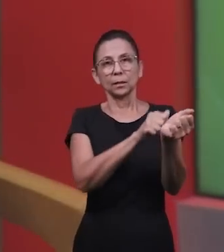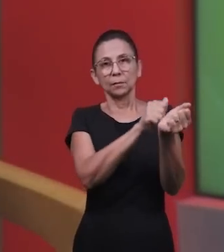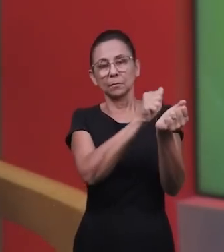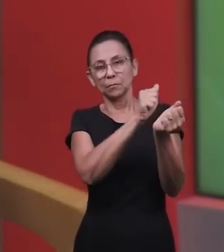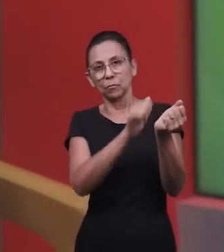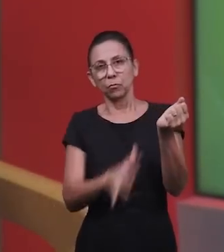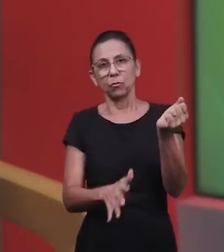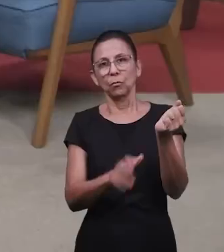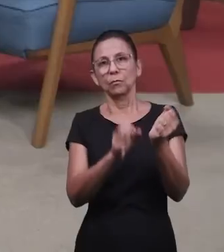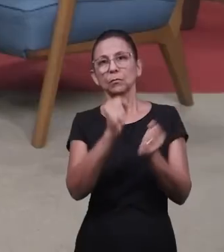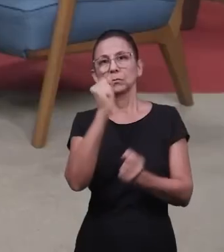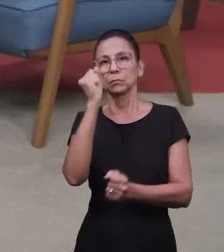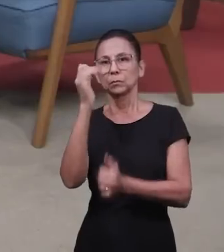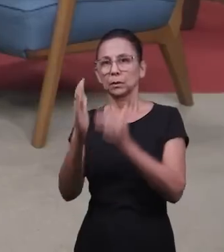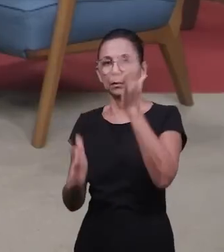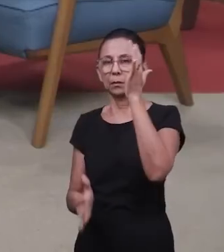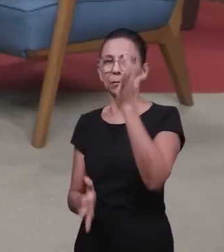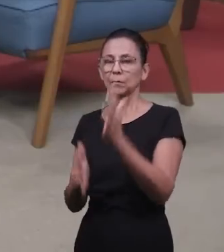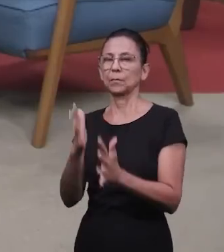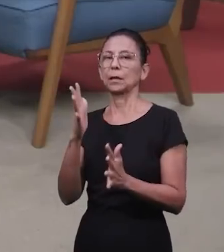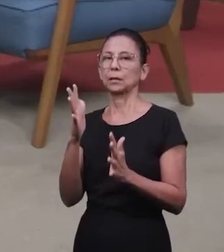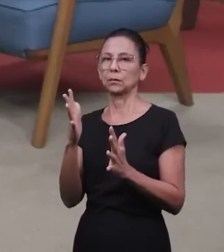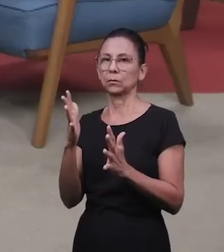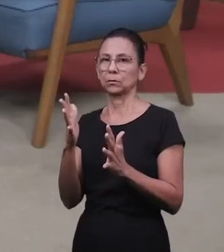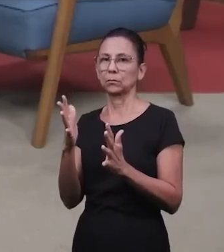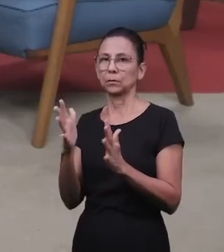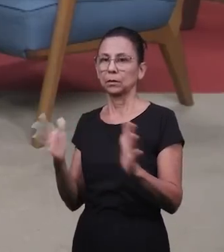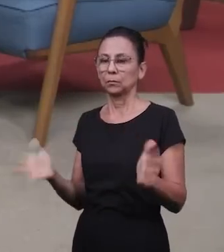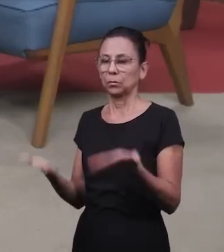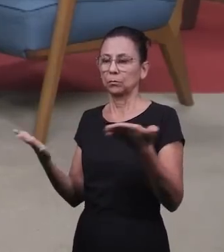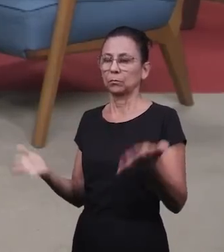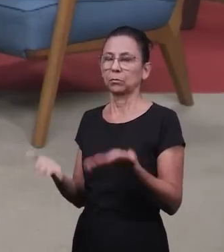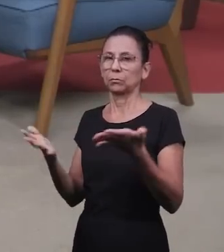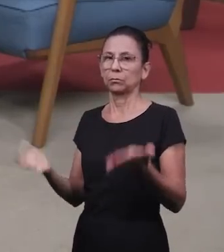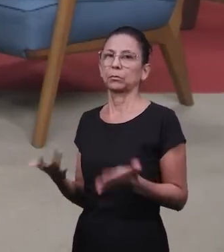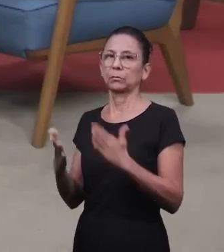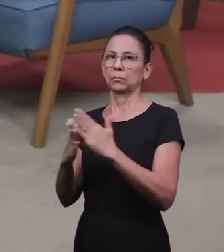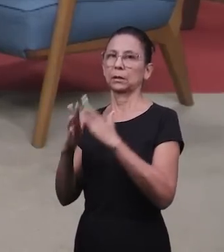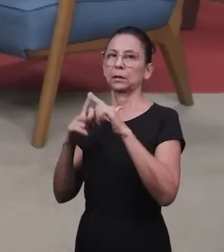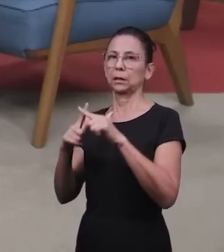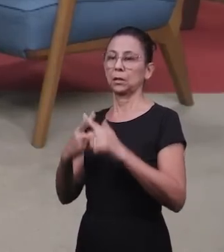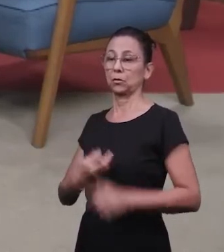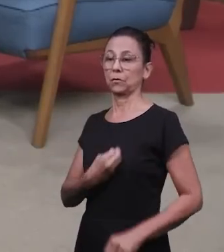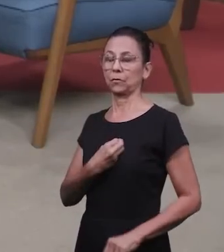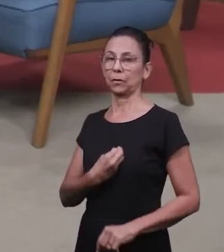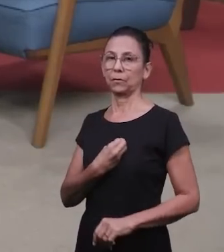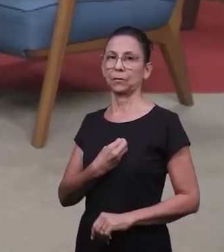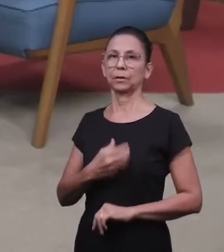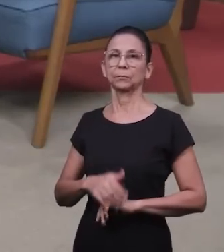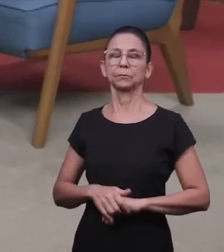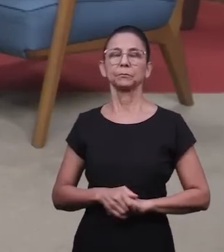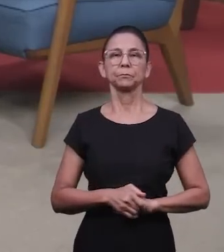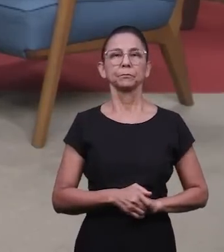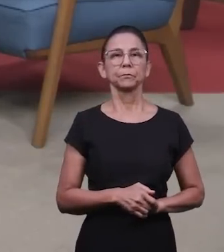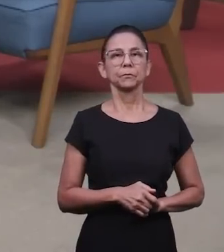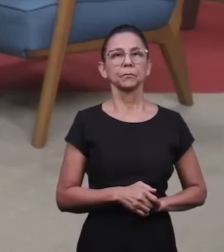e alimentando, dando vida à igreja. Glória a Jesus. A vida, né? A vida